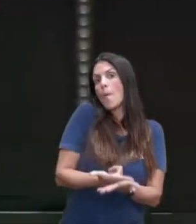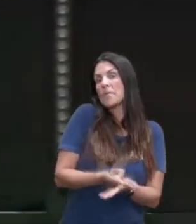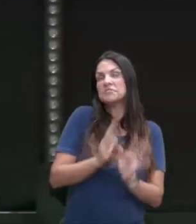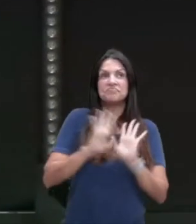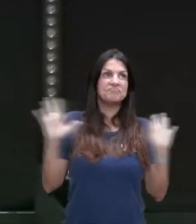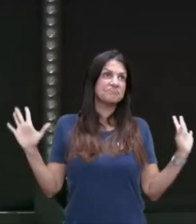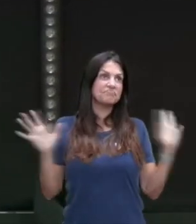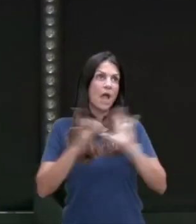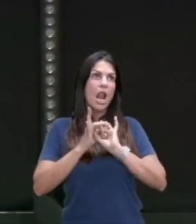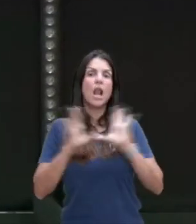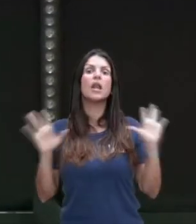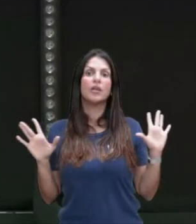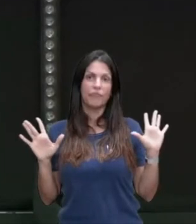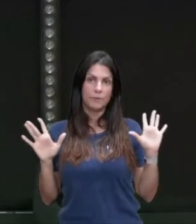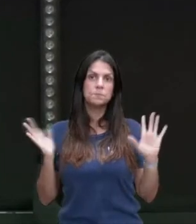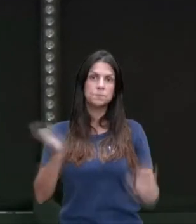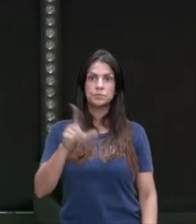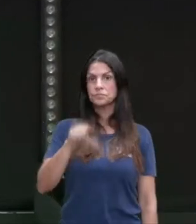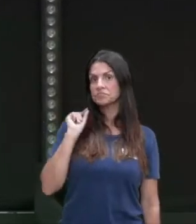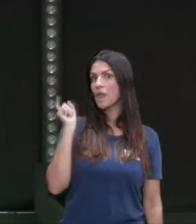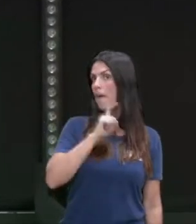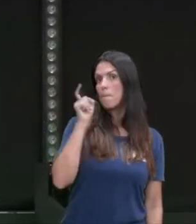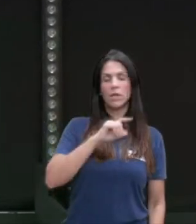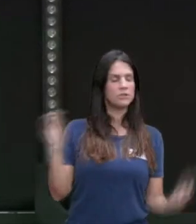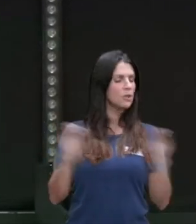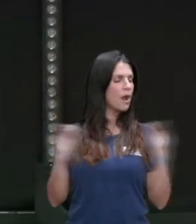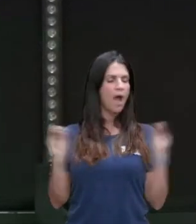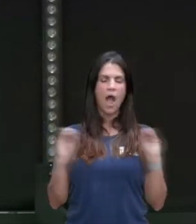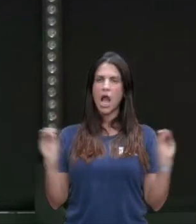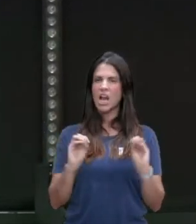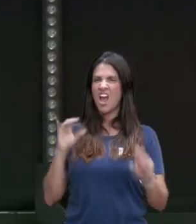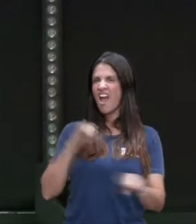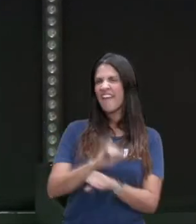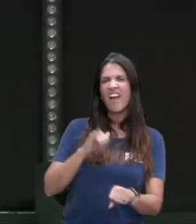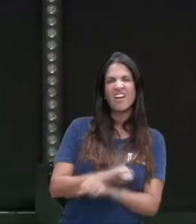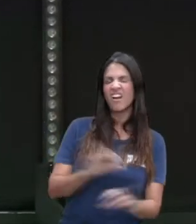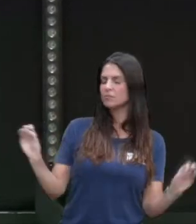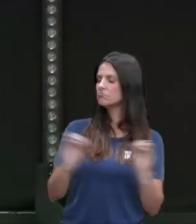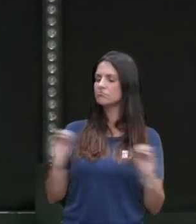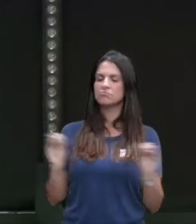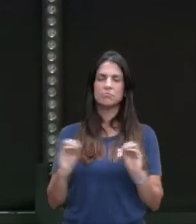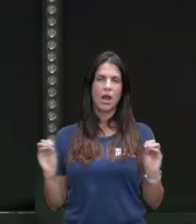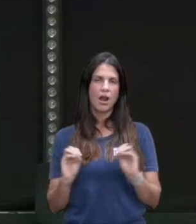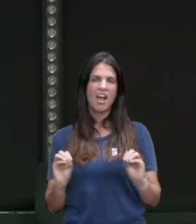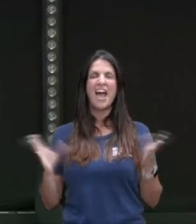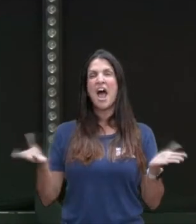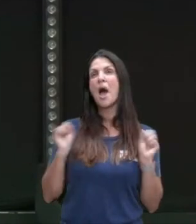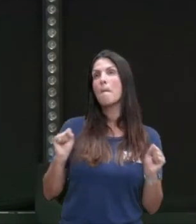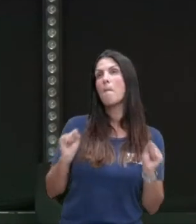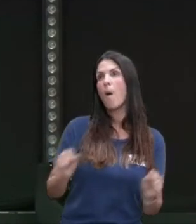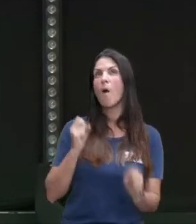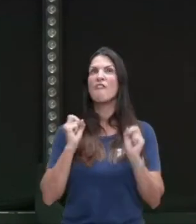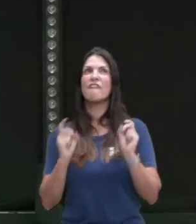quiser eu não estou mentindo não estou enganando ninguém Ah mas não dá para vender mais barato